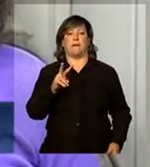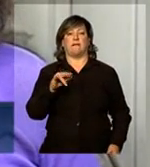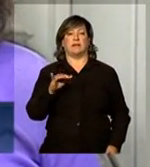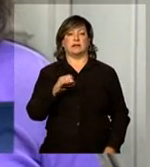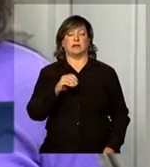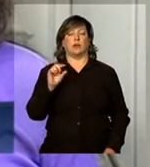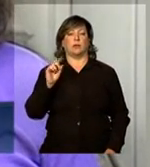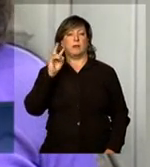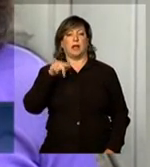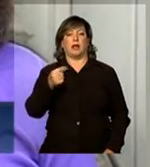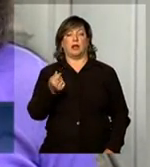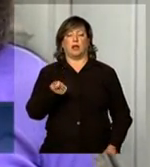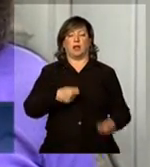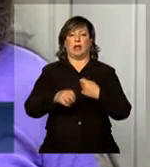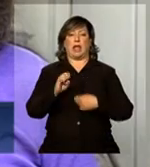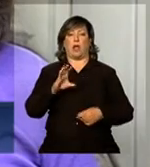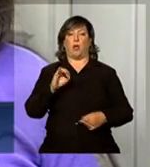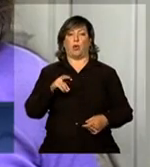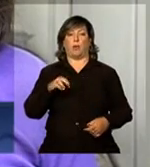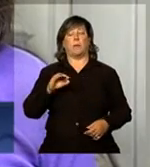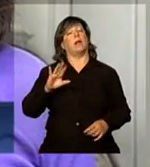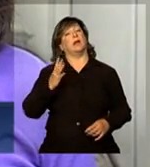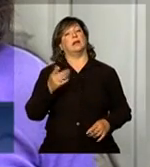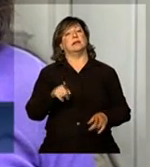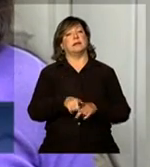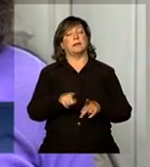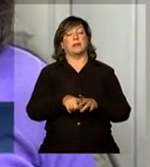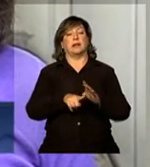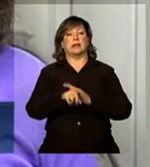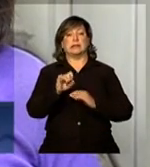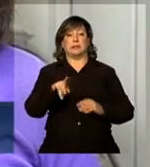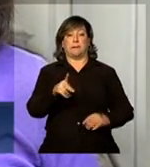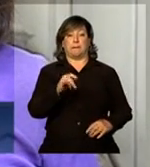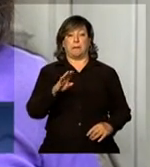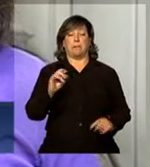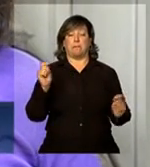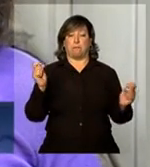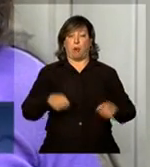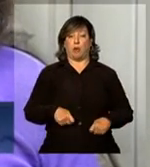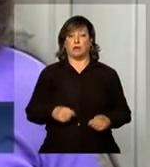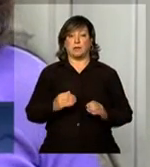economia? E se o PIB pode ser melhor do que os